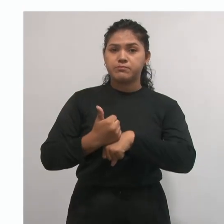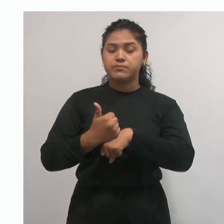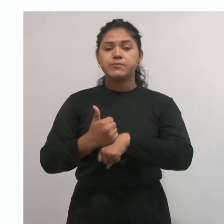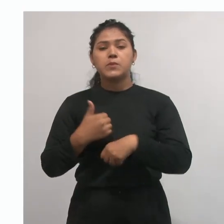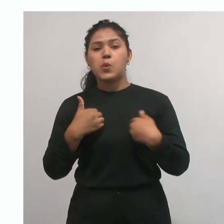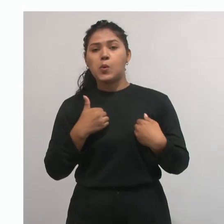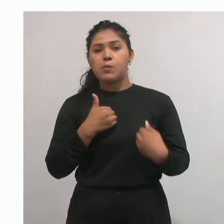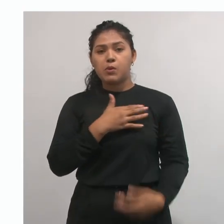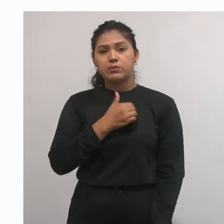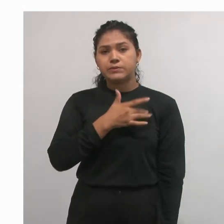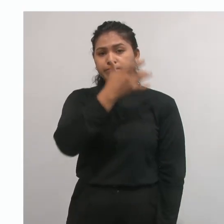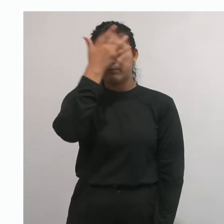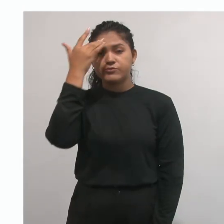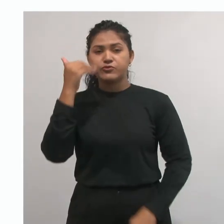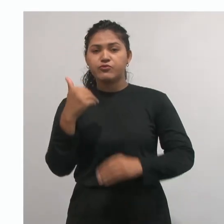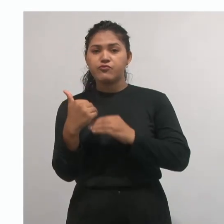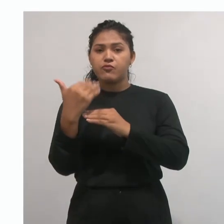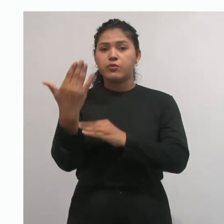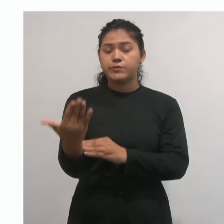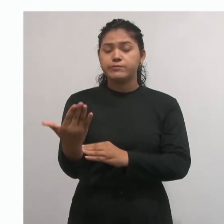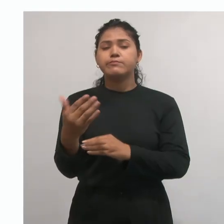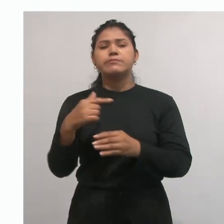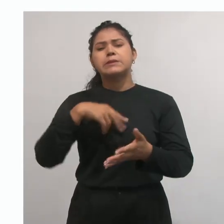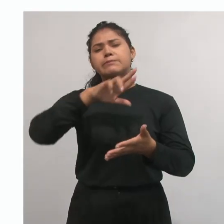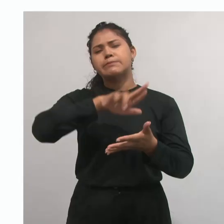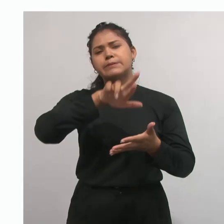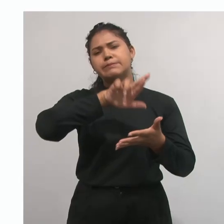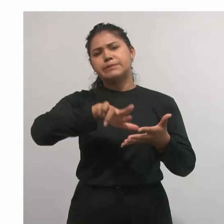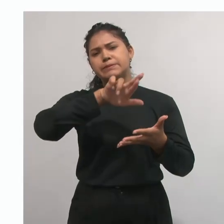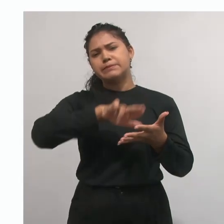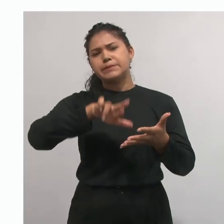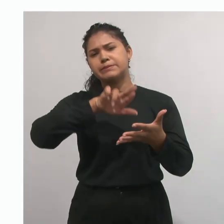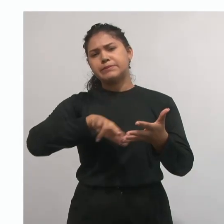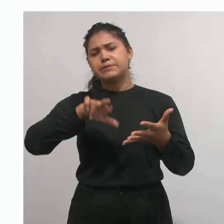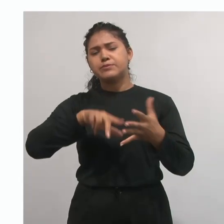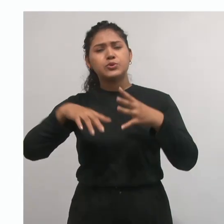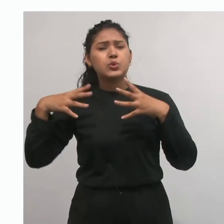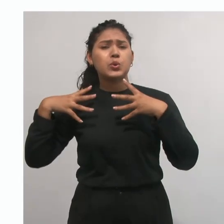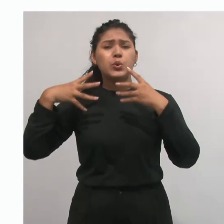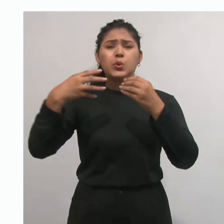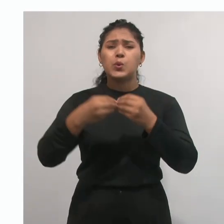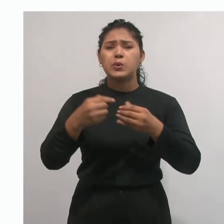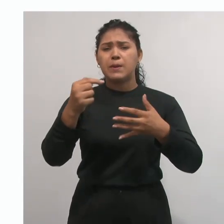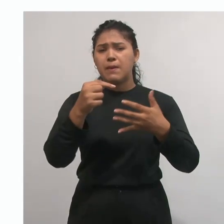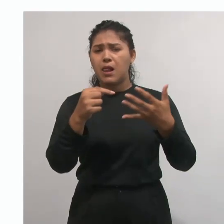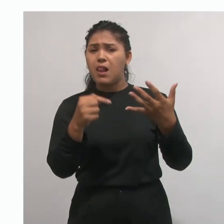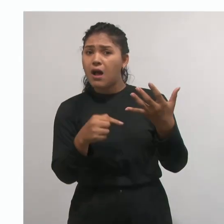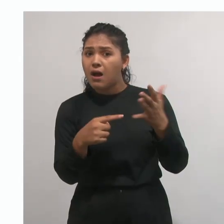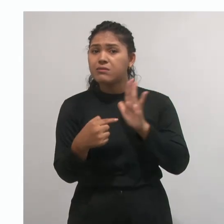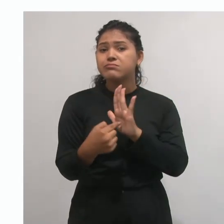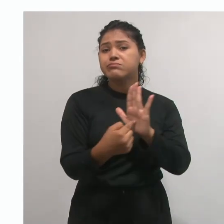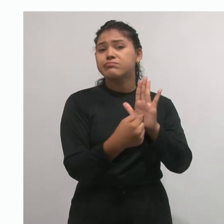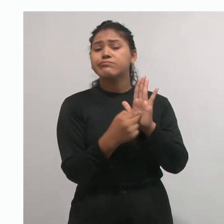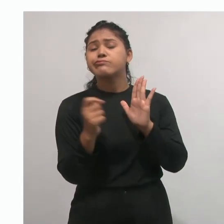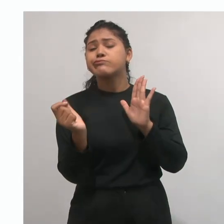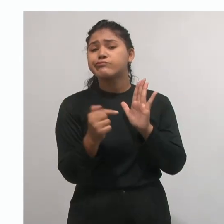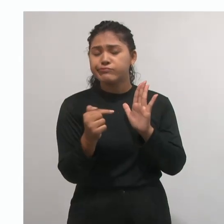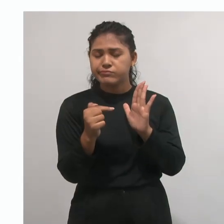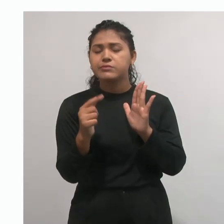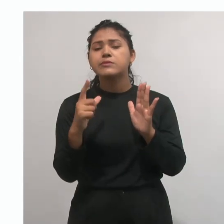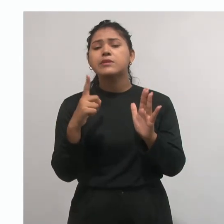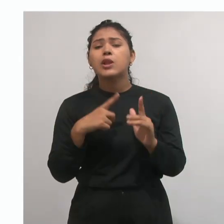etnocentrismo, xenofobia. Então, todos esses comportamentos aqui, vamos dizer